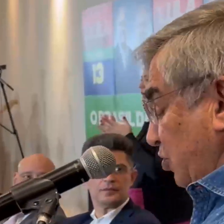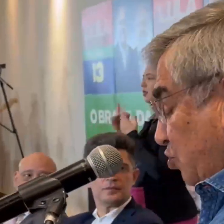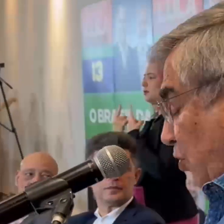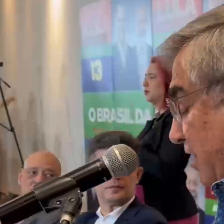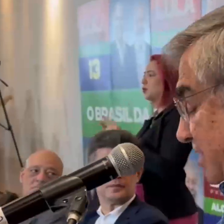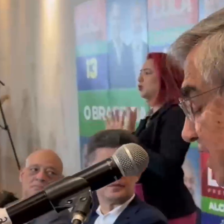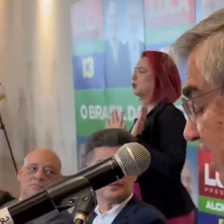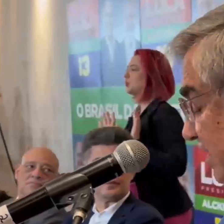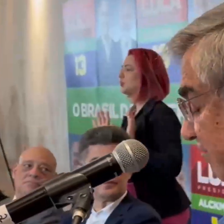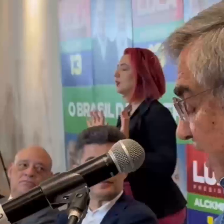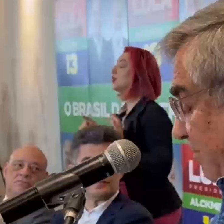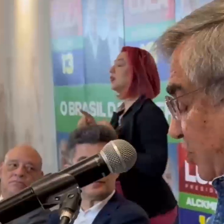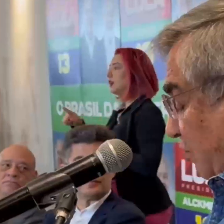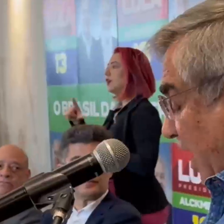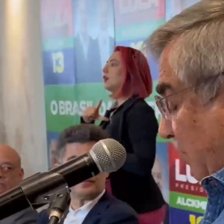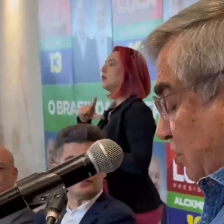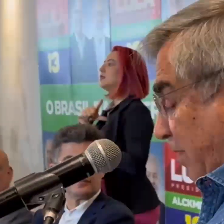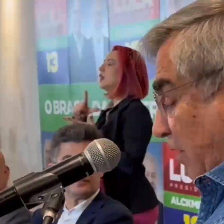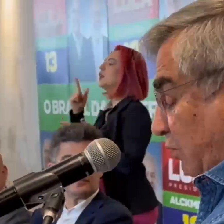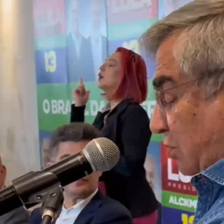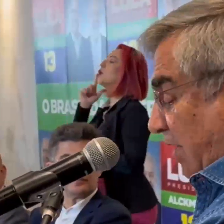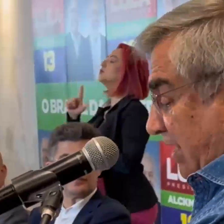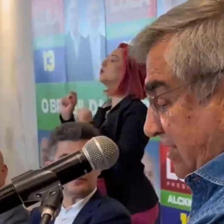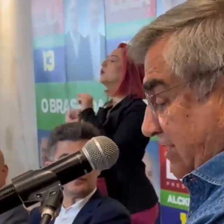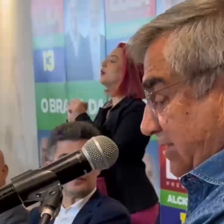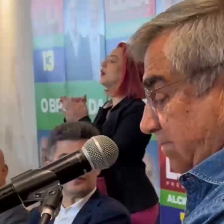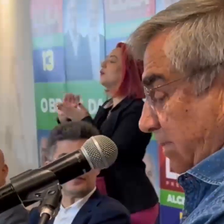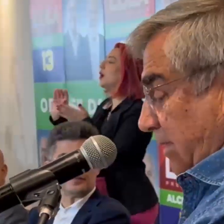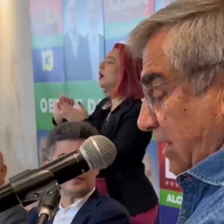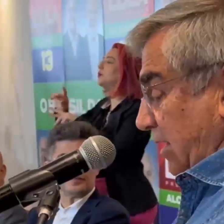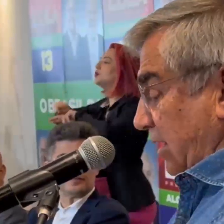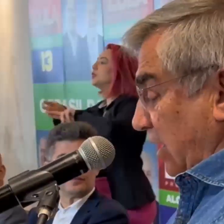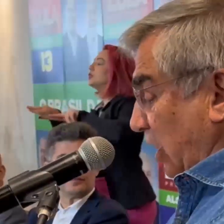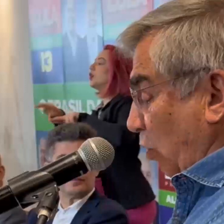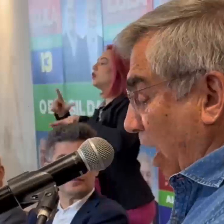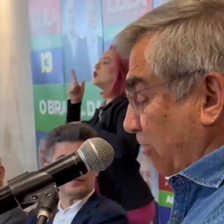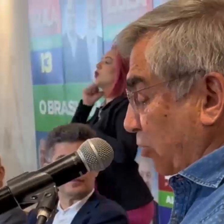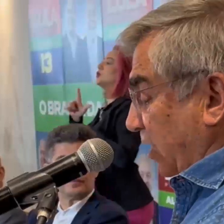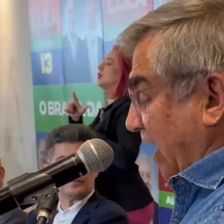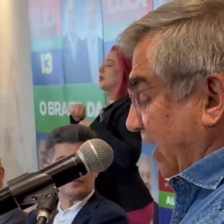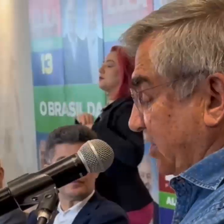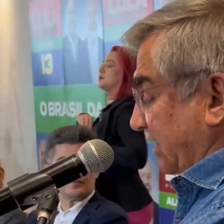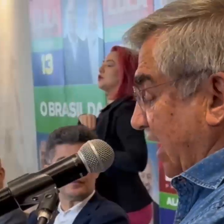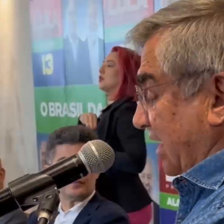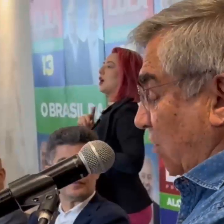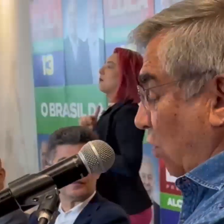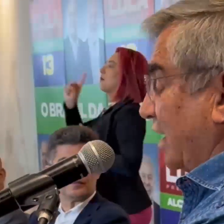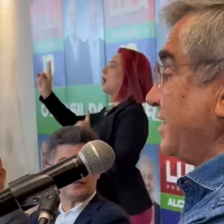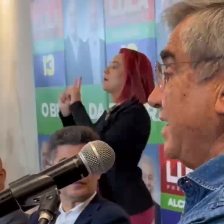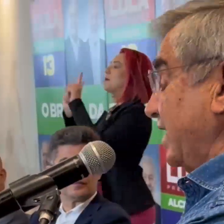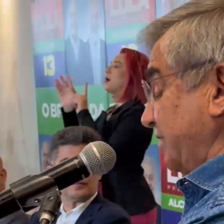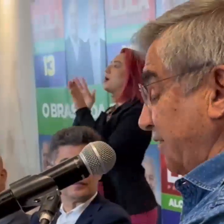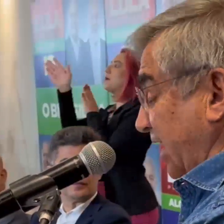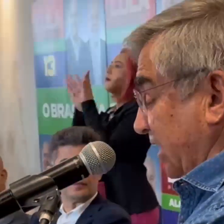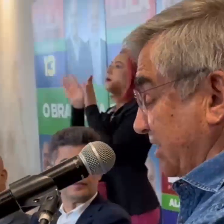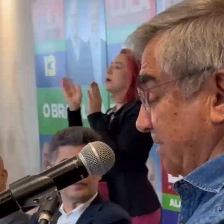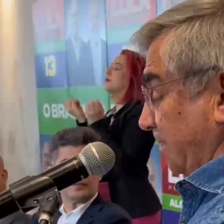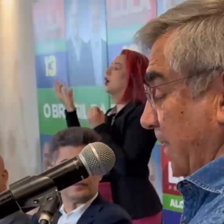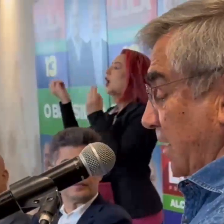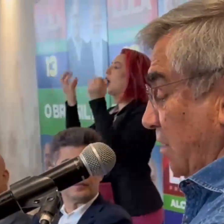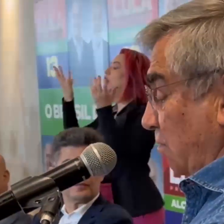tiveram condições de intermissionários para outros países não há porque acreditar que agora seria